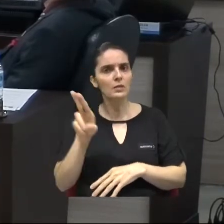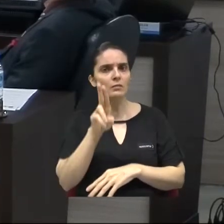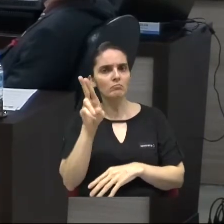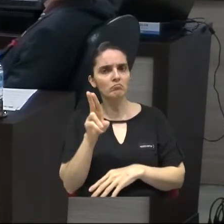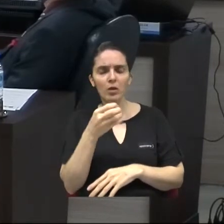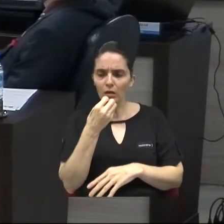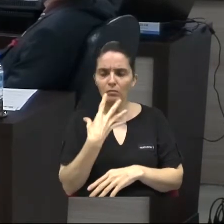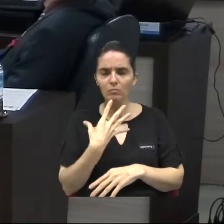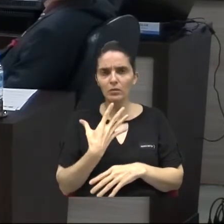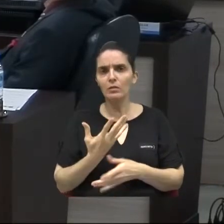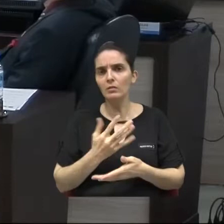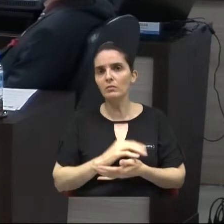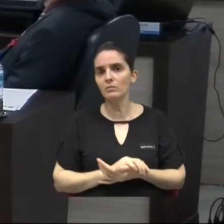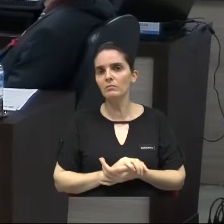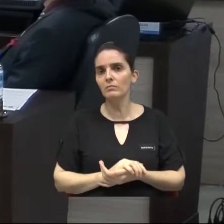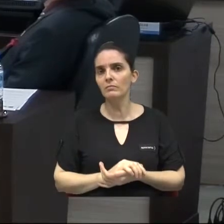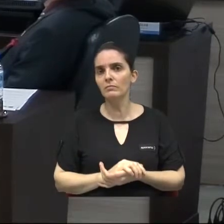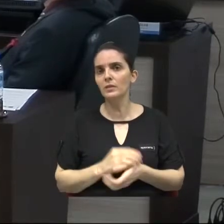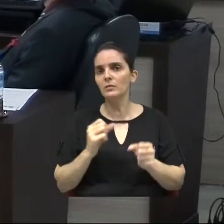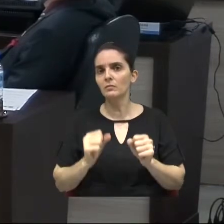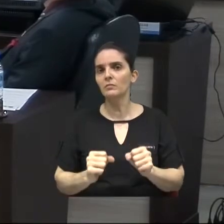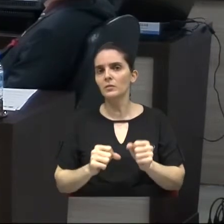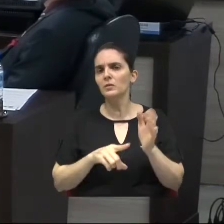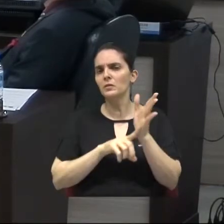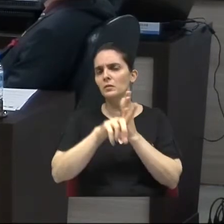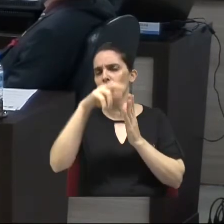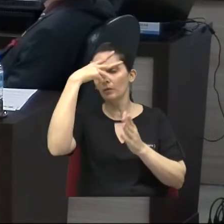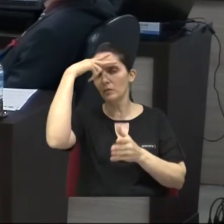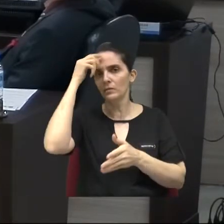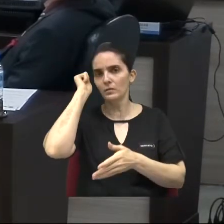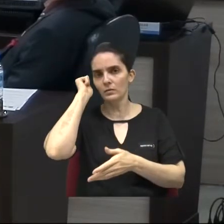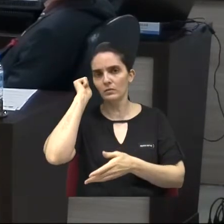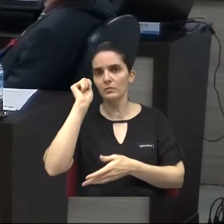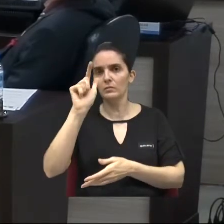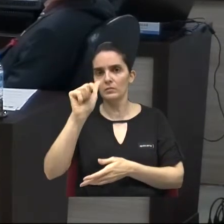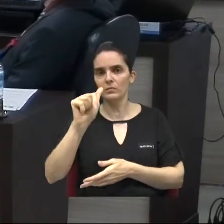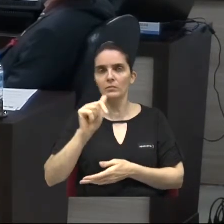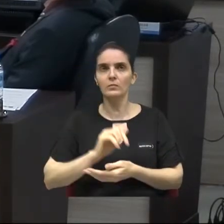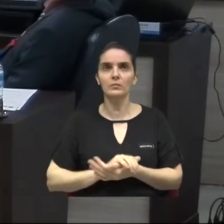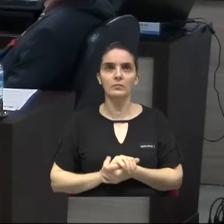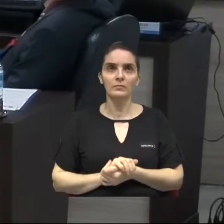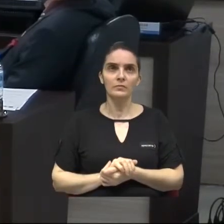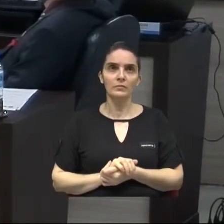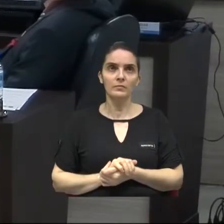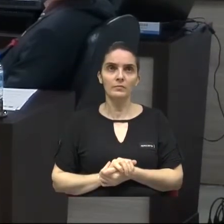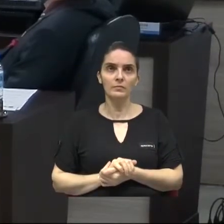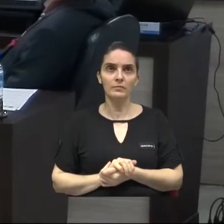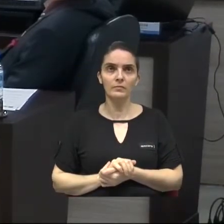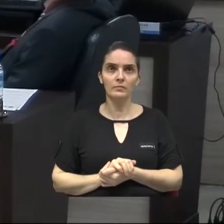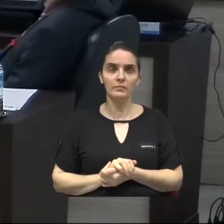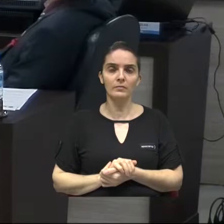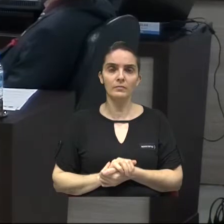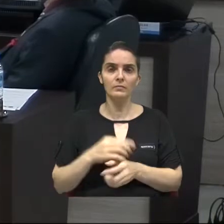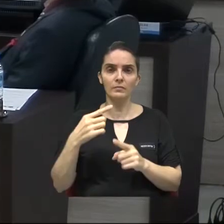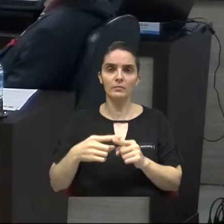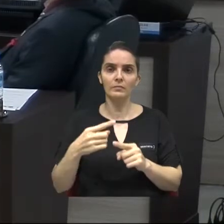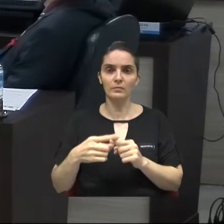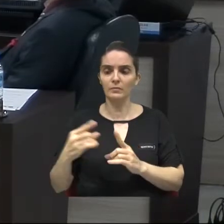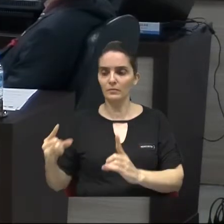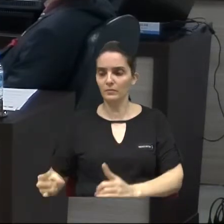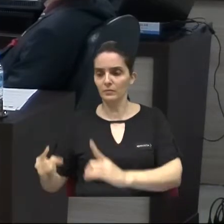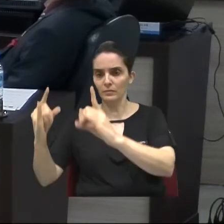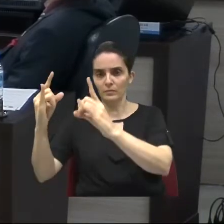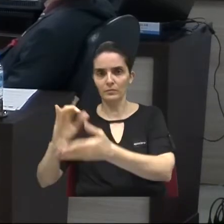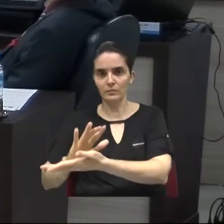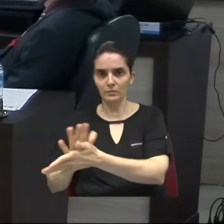bem. Então a gente pode fazer um questionamento posterior, se você quiser, até podemos fazer em conjunto, por que aquele prédio foi